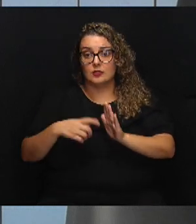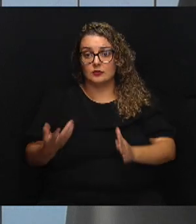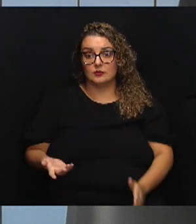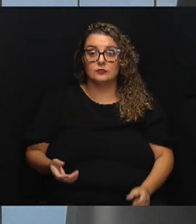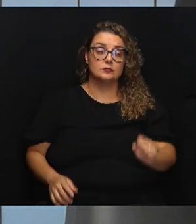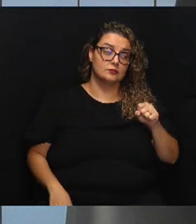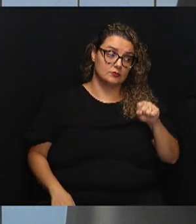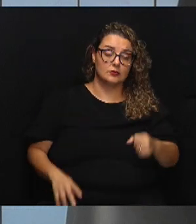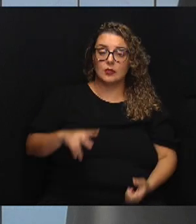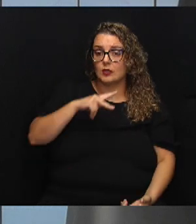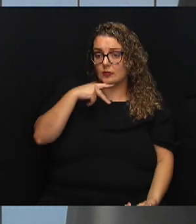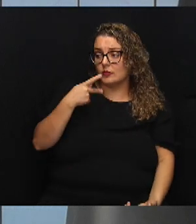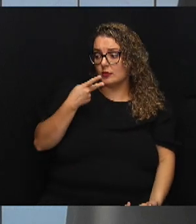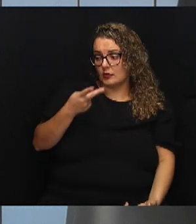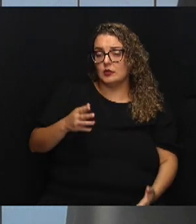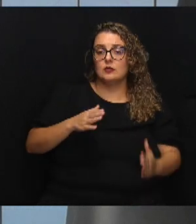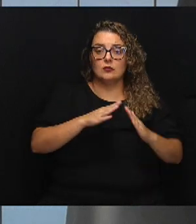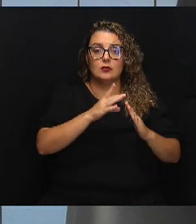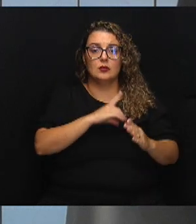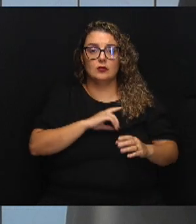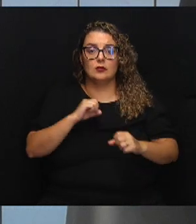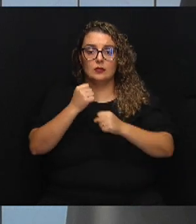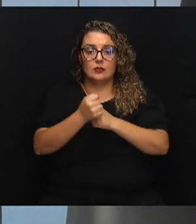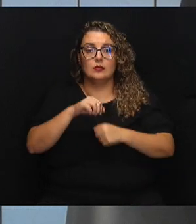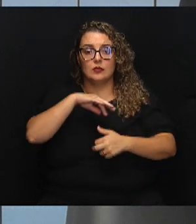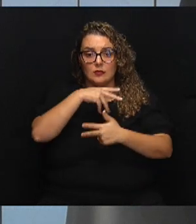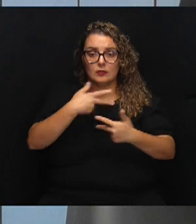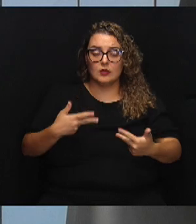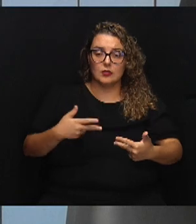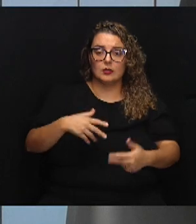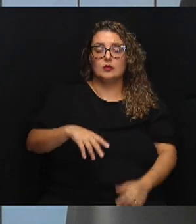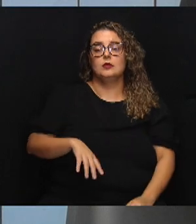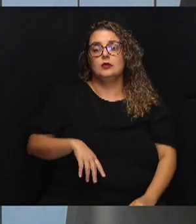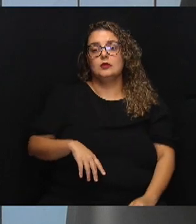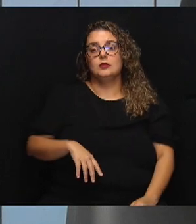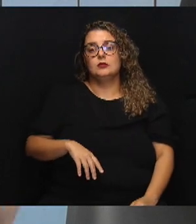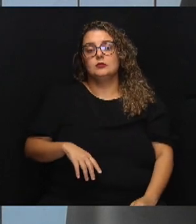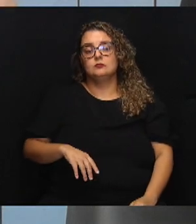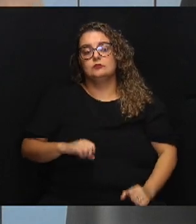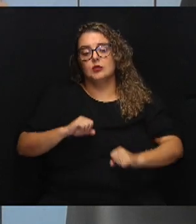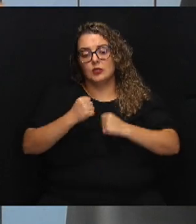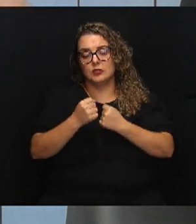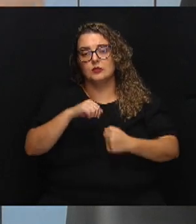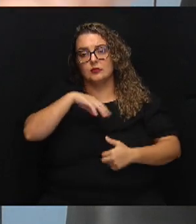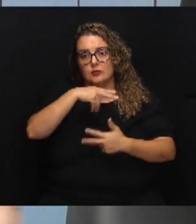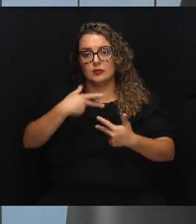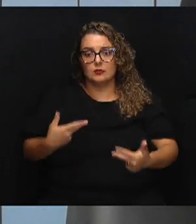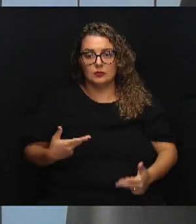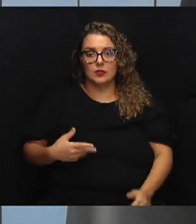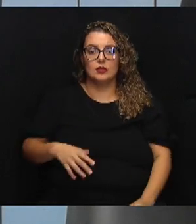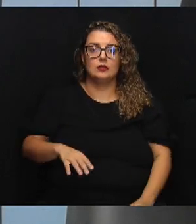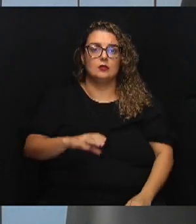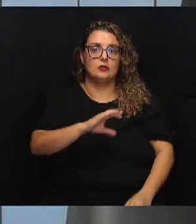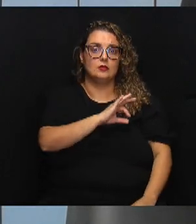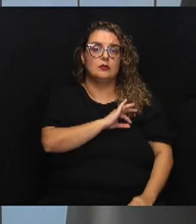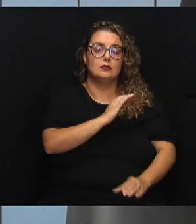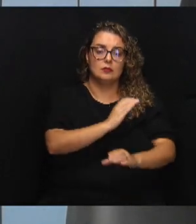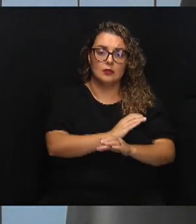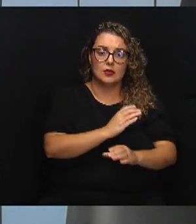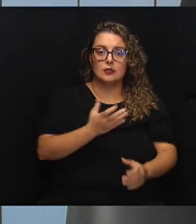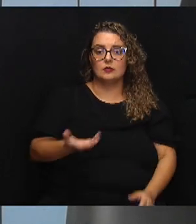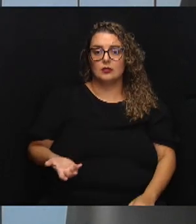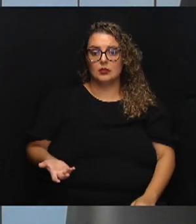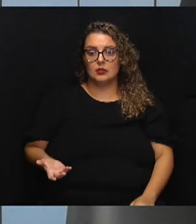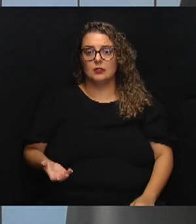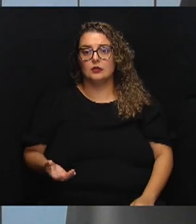Permínio ressaltou aqui a Delegacia de Proteção Animal da Polícia Civil, né? E Meio Ambiente também. É uma luta que a gente está tentando lá atrás, né? Essas viaturas que estão